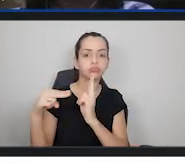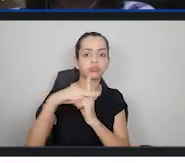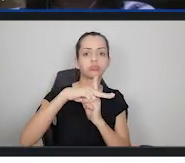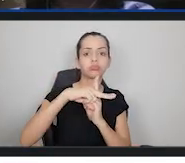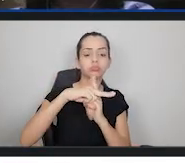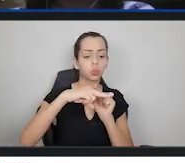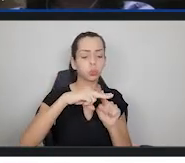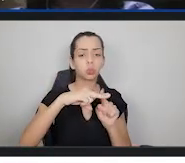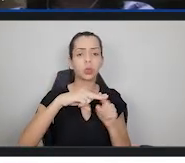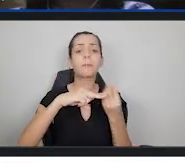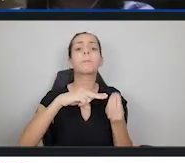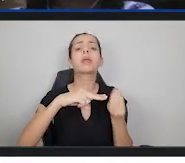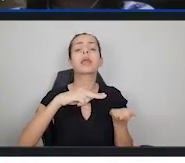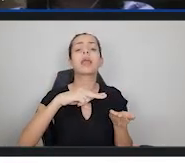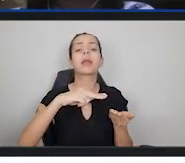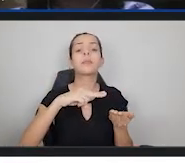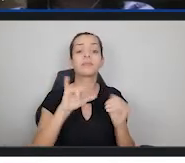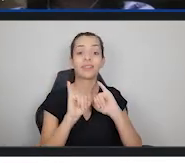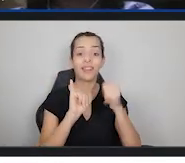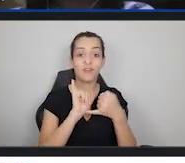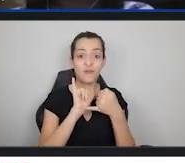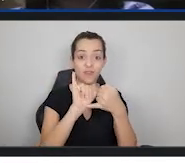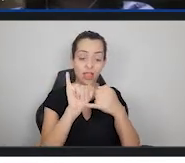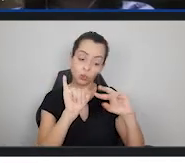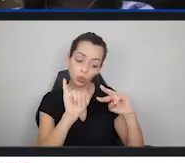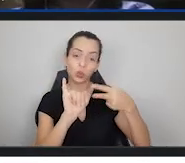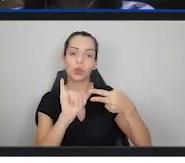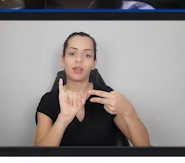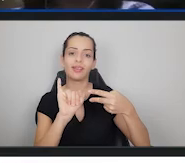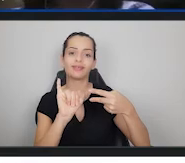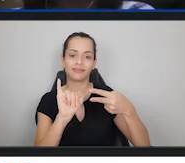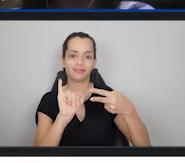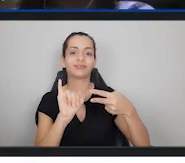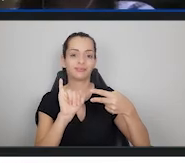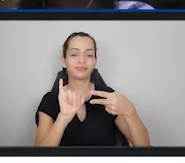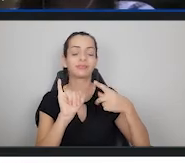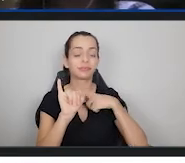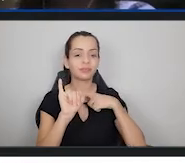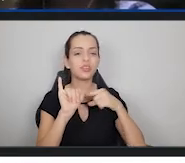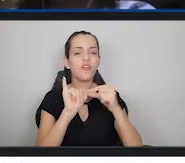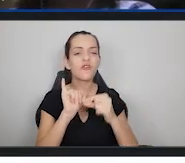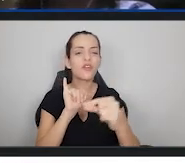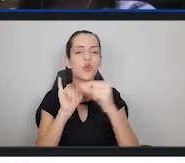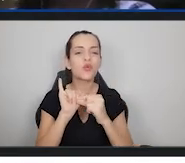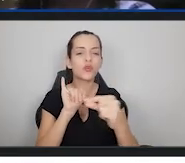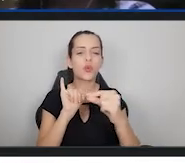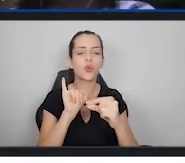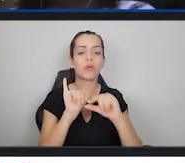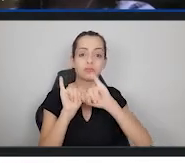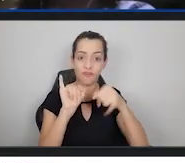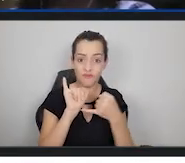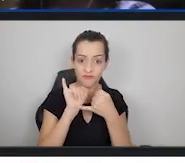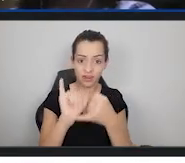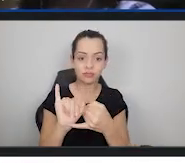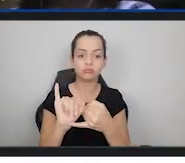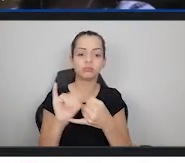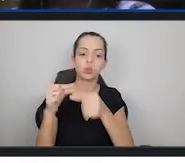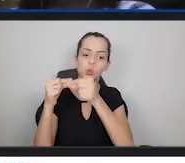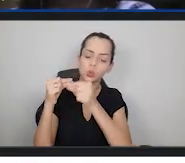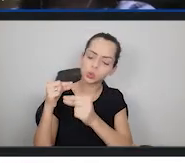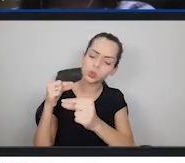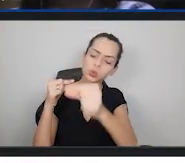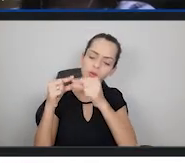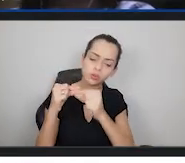disso, usamos essa estrutura aqui, que é chamada estrutura de transposição, para fazer o quê? Para você fazer